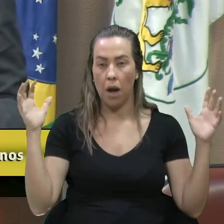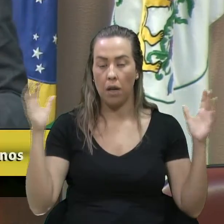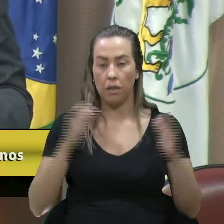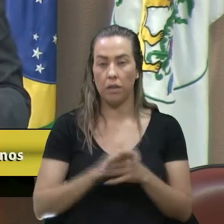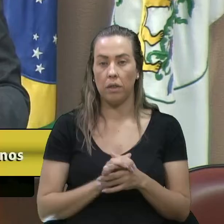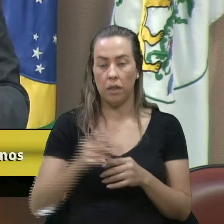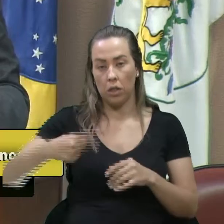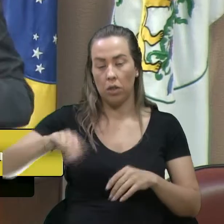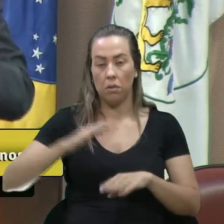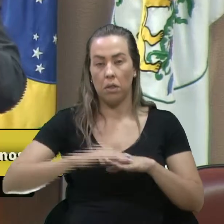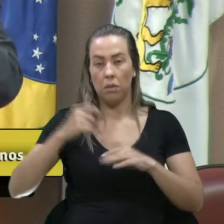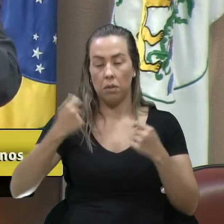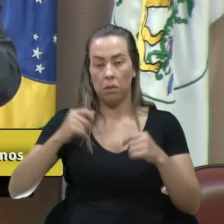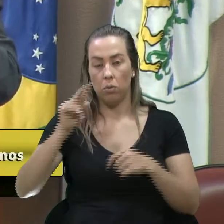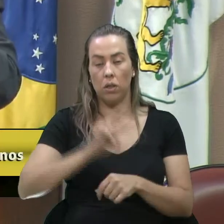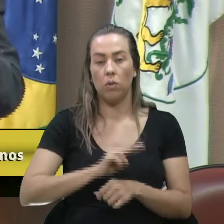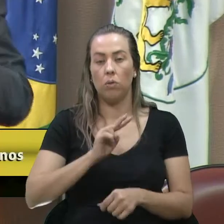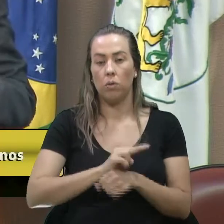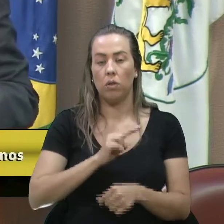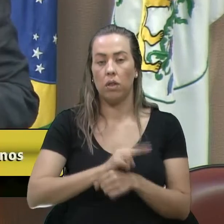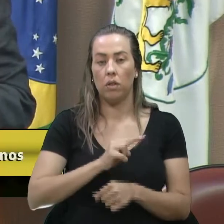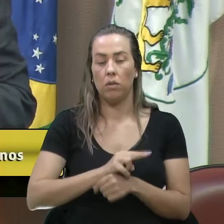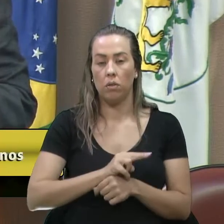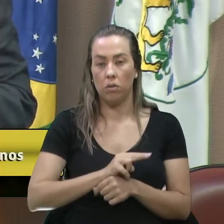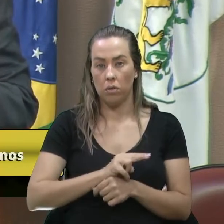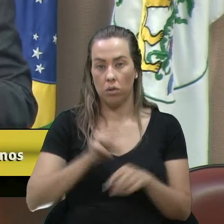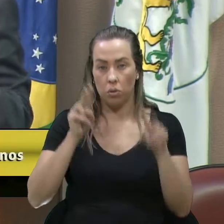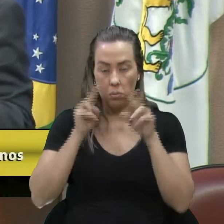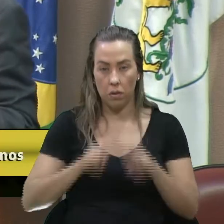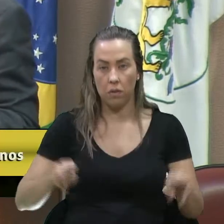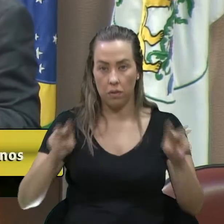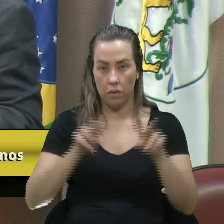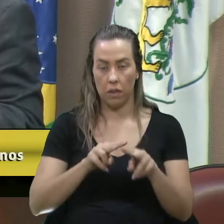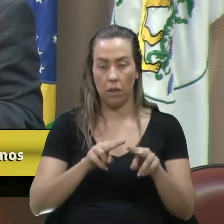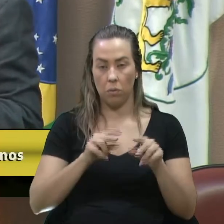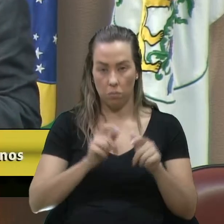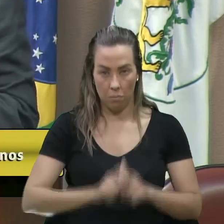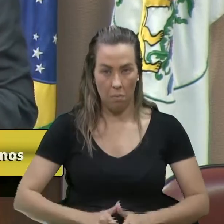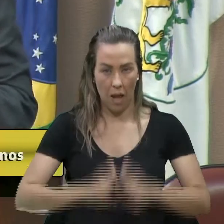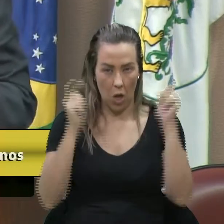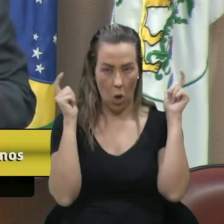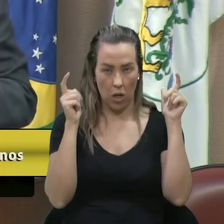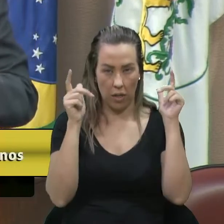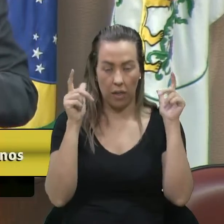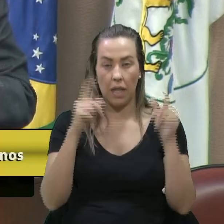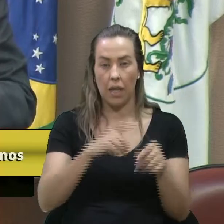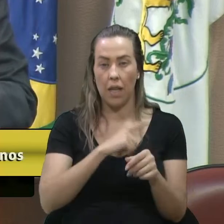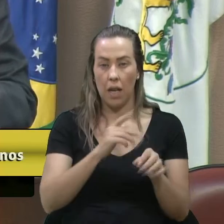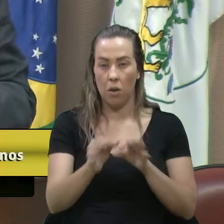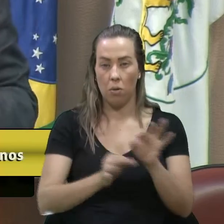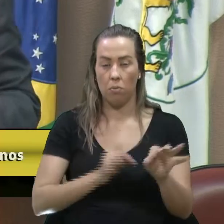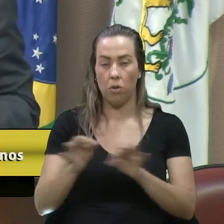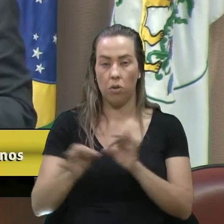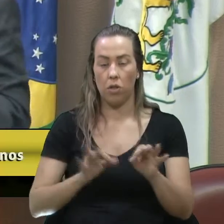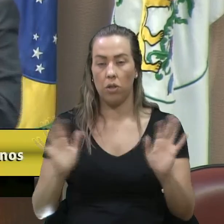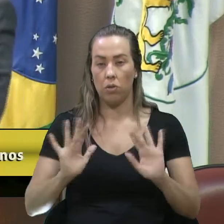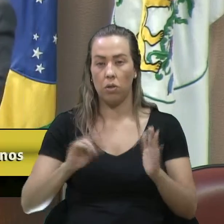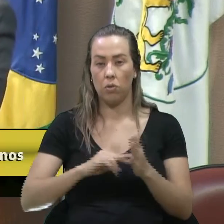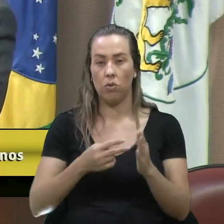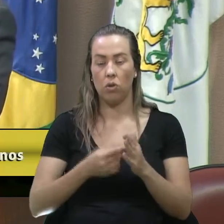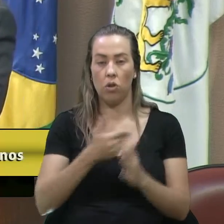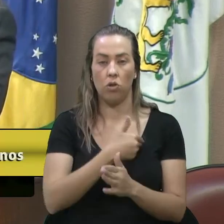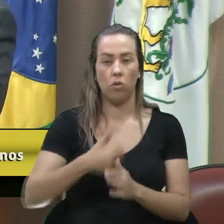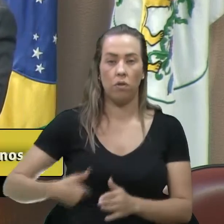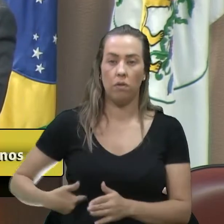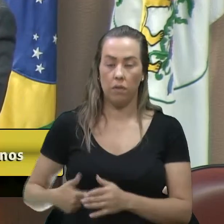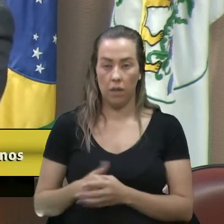ainda nós precisamos ter este cuidado de uma visão macro, de termos projetos não apenas de